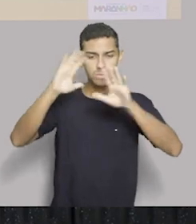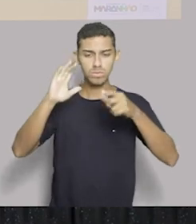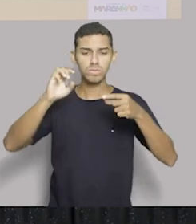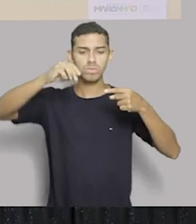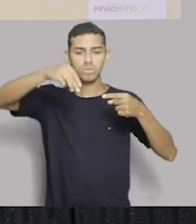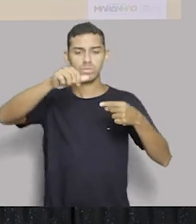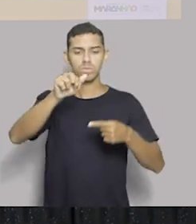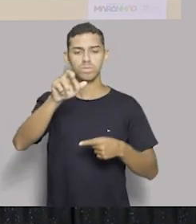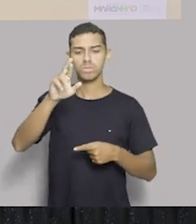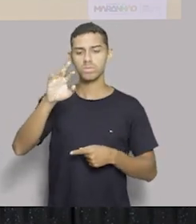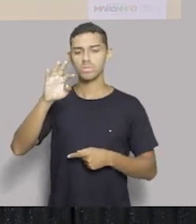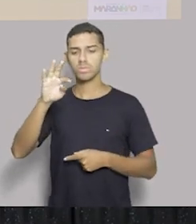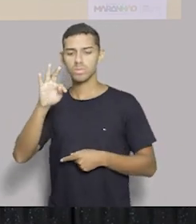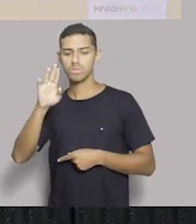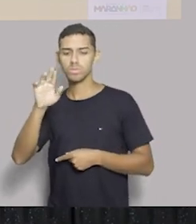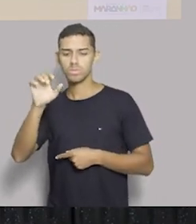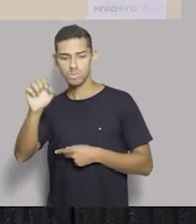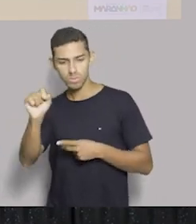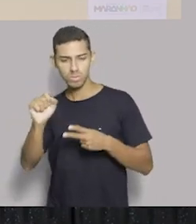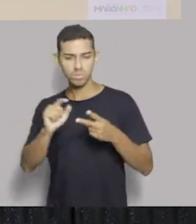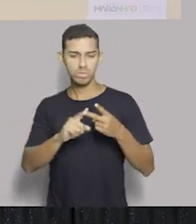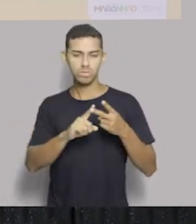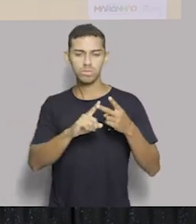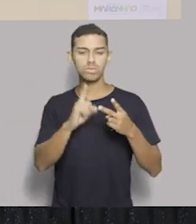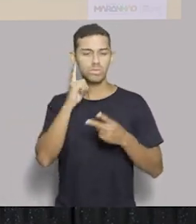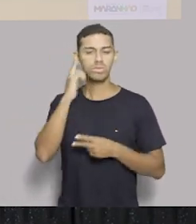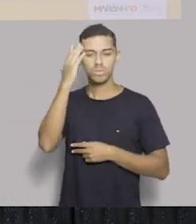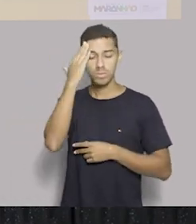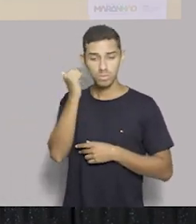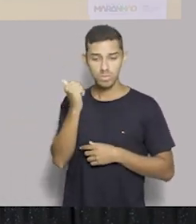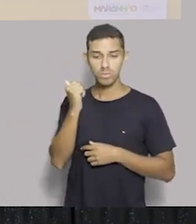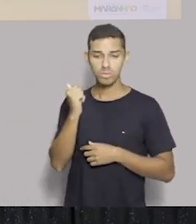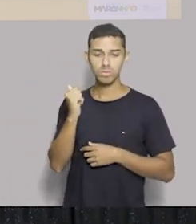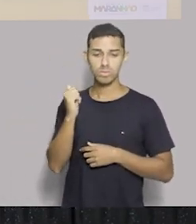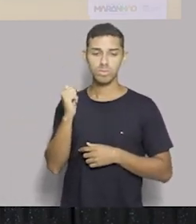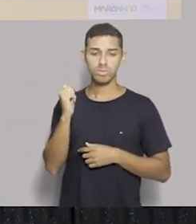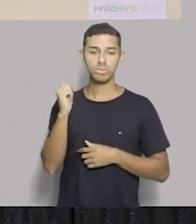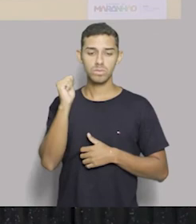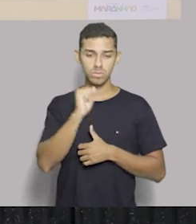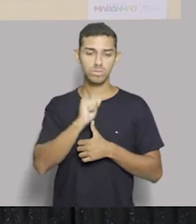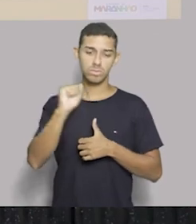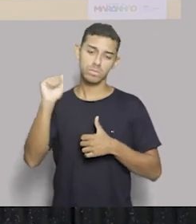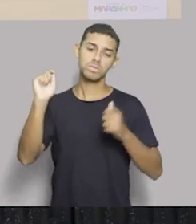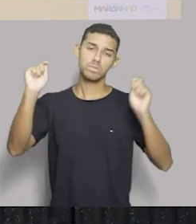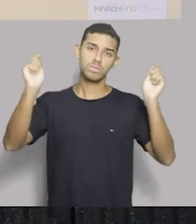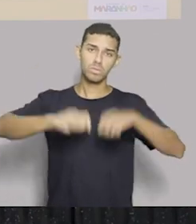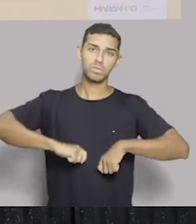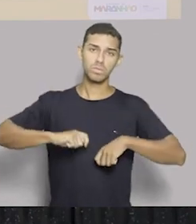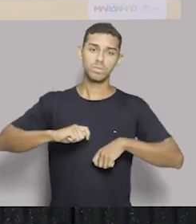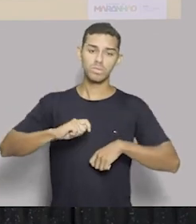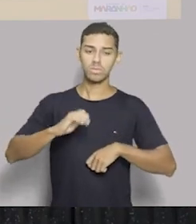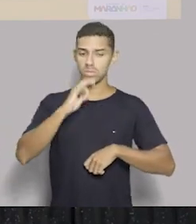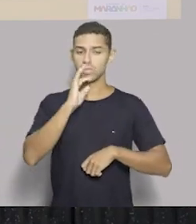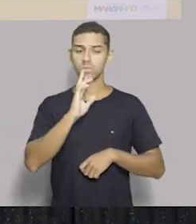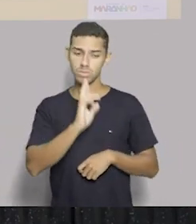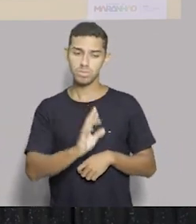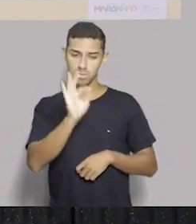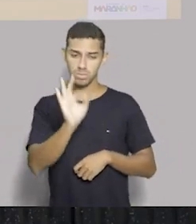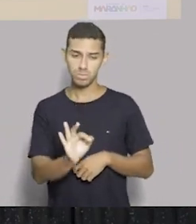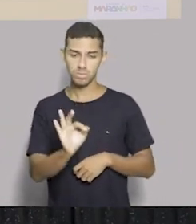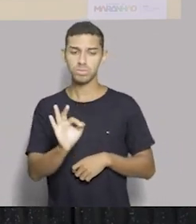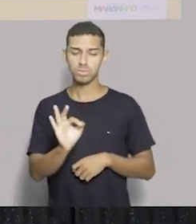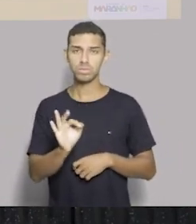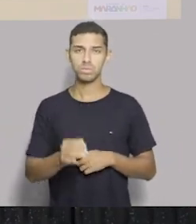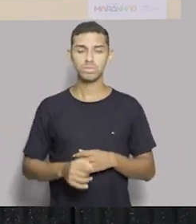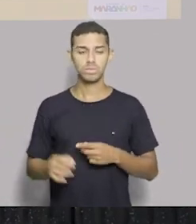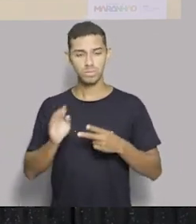King de Malcom X e de Rosa Parks tu já sabe que a letra A vai ser provavelmente a nossa opção correta mas vamos ver